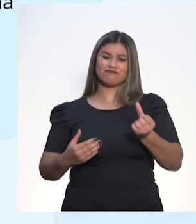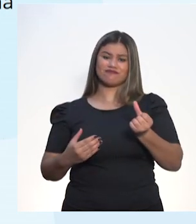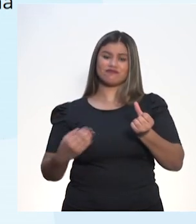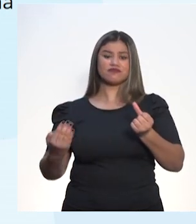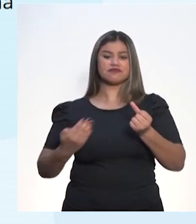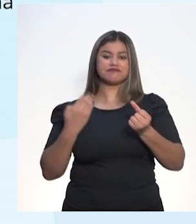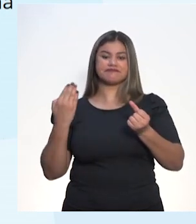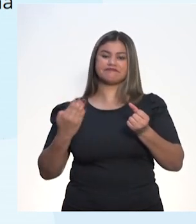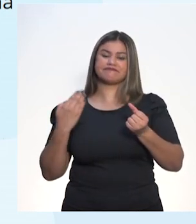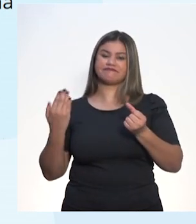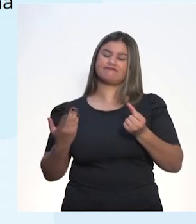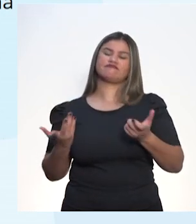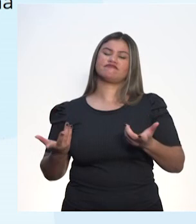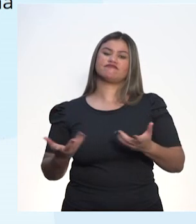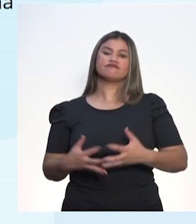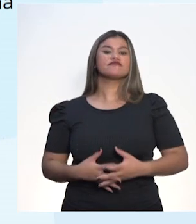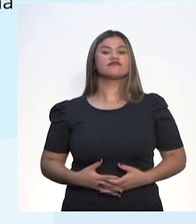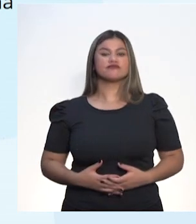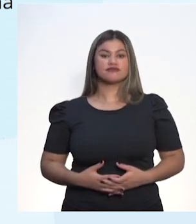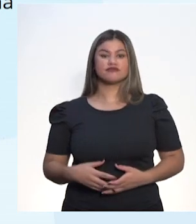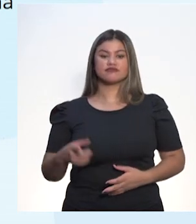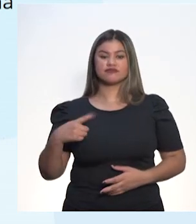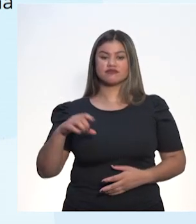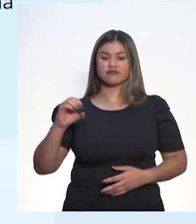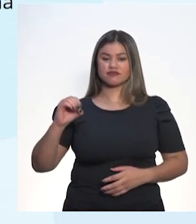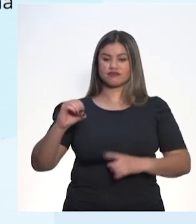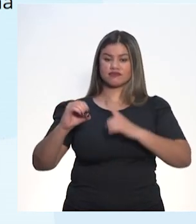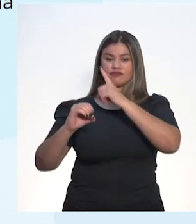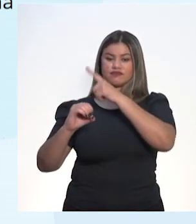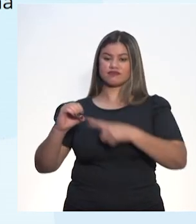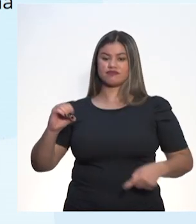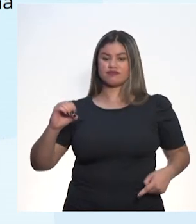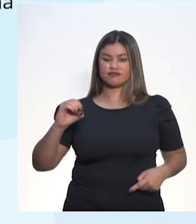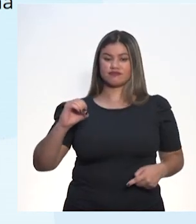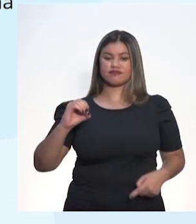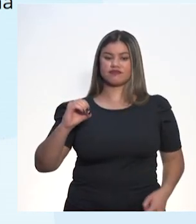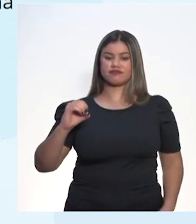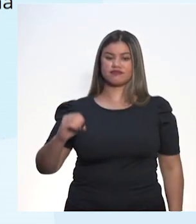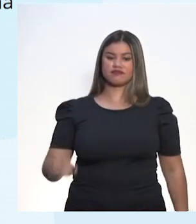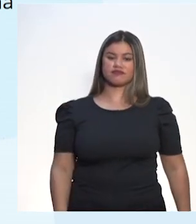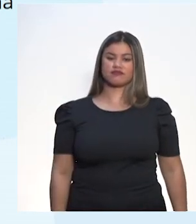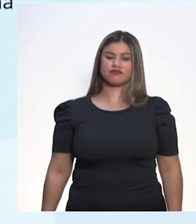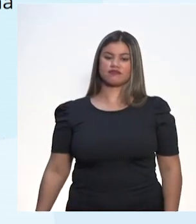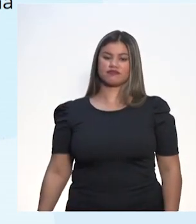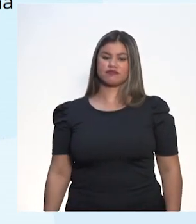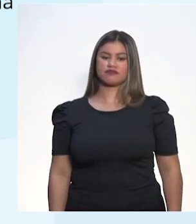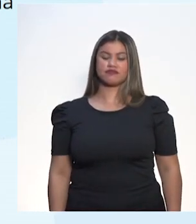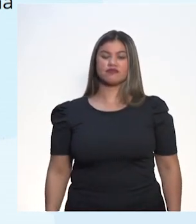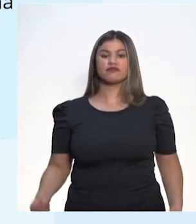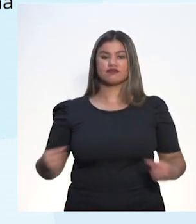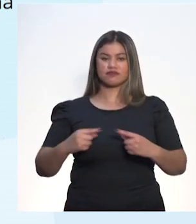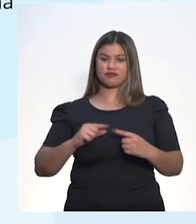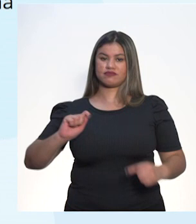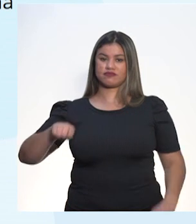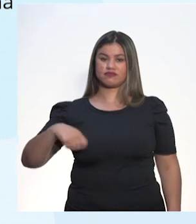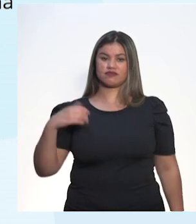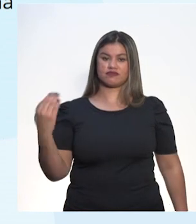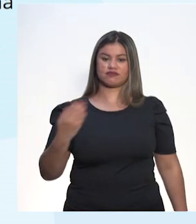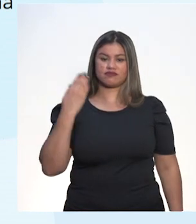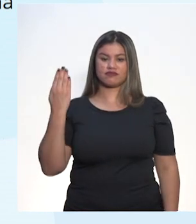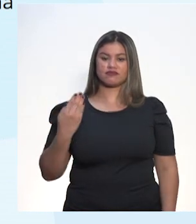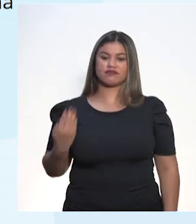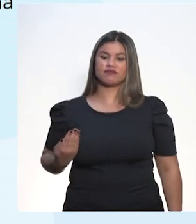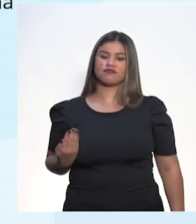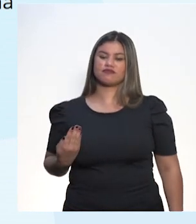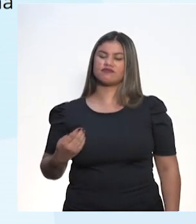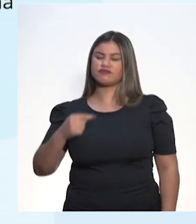é impossível. Quando a gente tem esse 0 aqui, ó, vou até fazer maior, cortado ao meio, significa que é impossível,